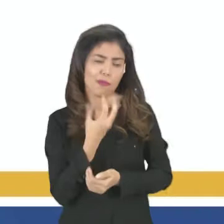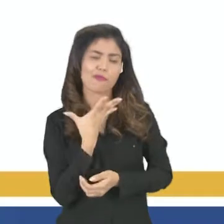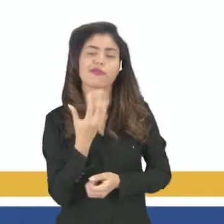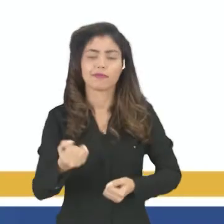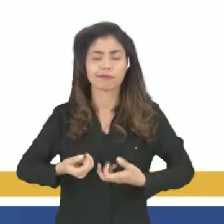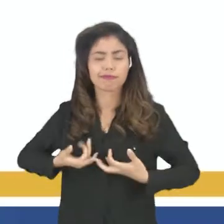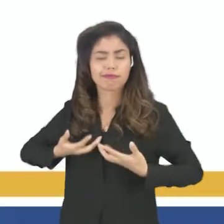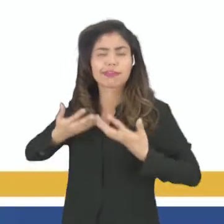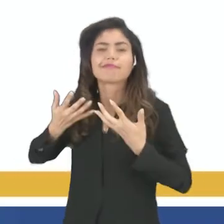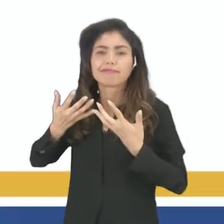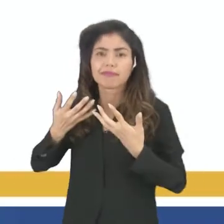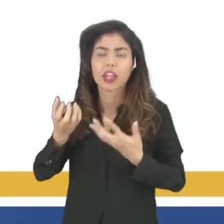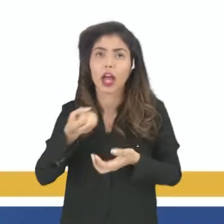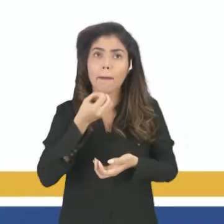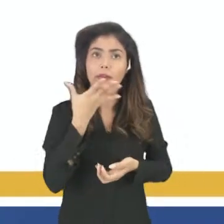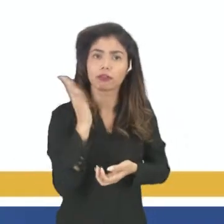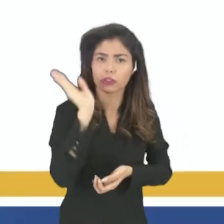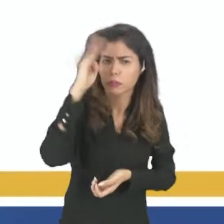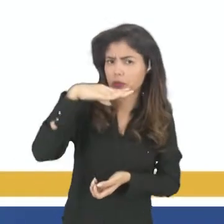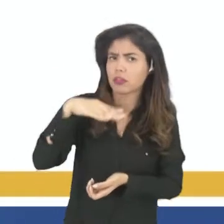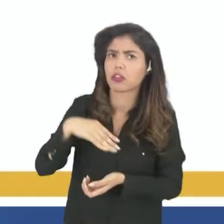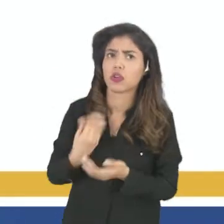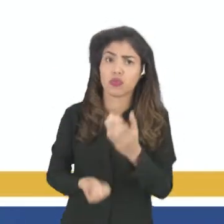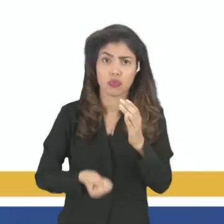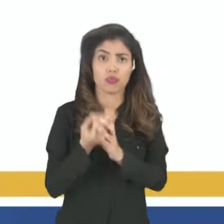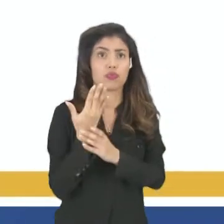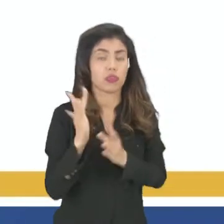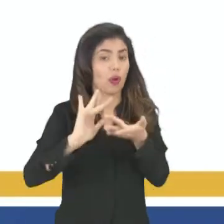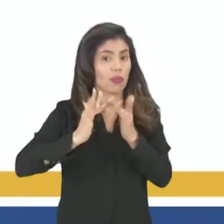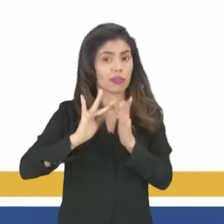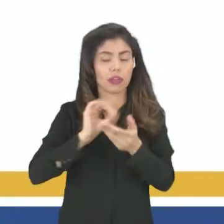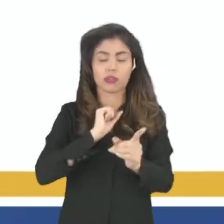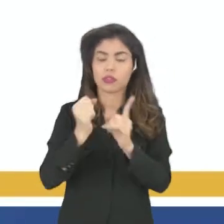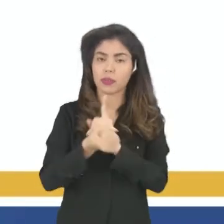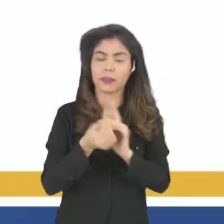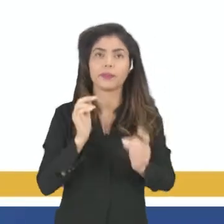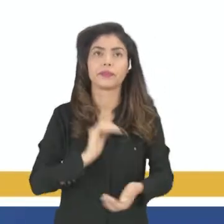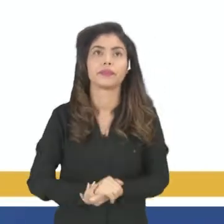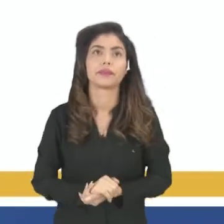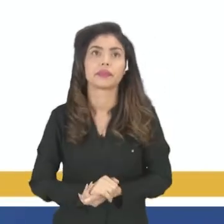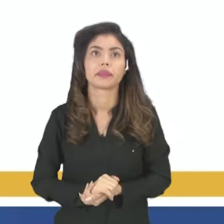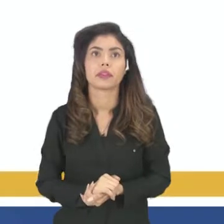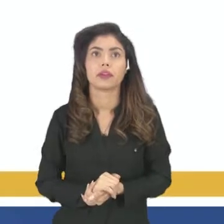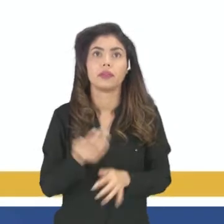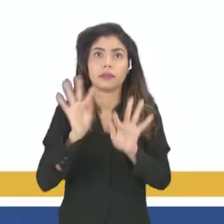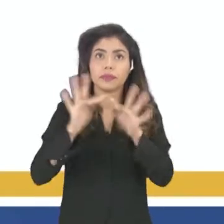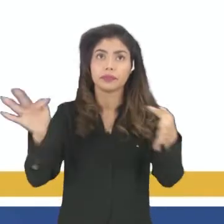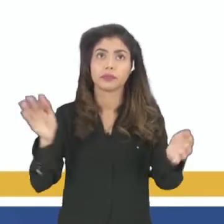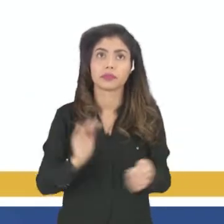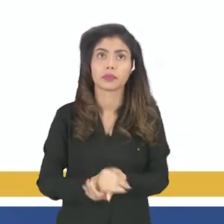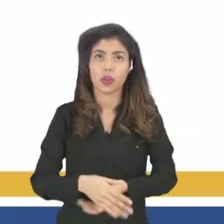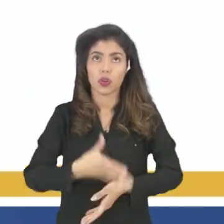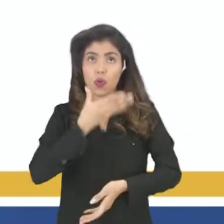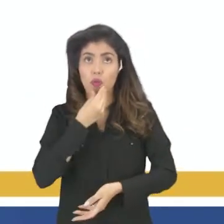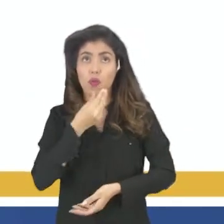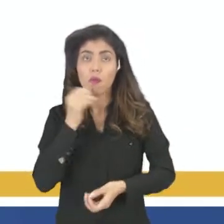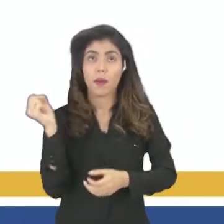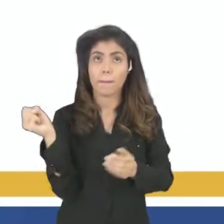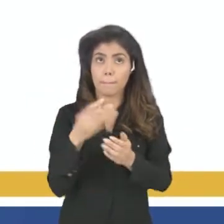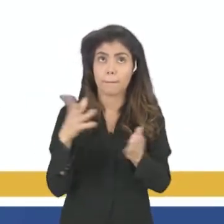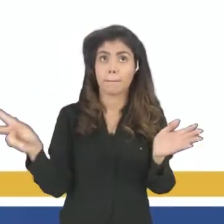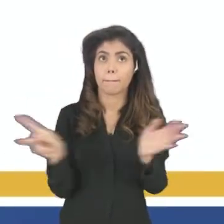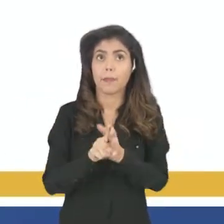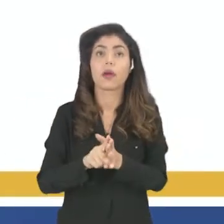fugia da dor. A bondade e a maldade surgem no nosso contato social. Então, aquela frase famosa, né? O homem é bom por